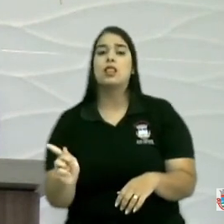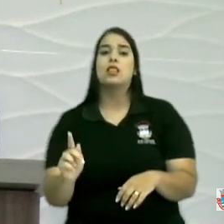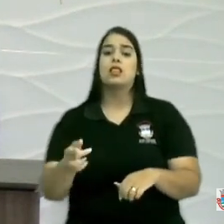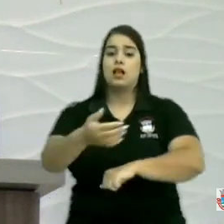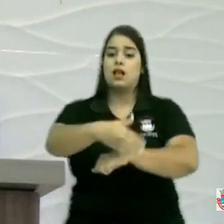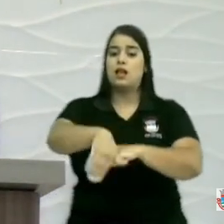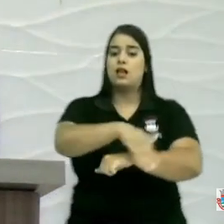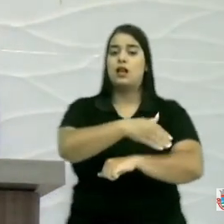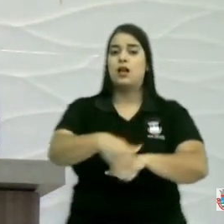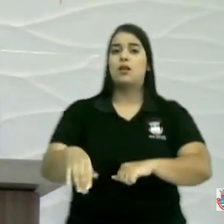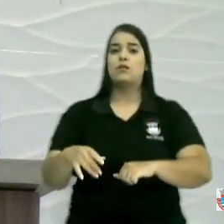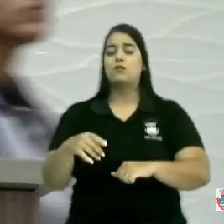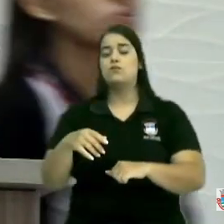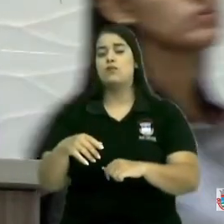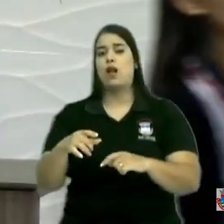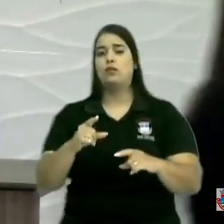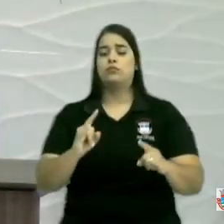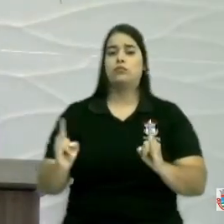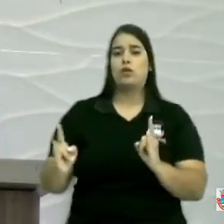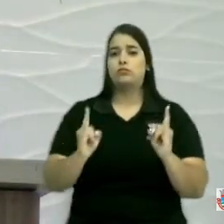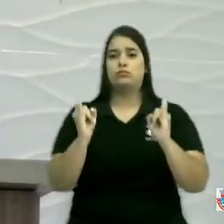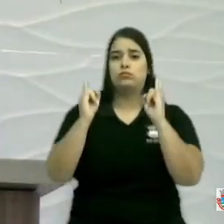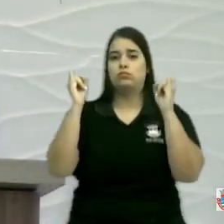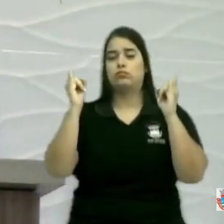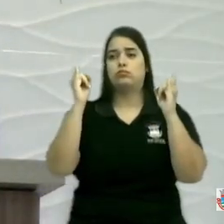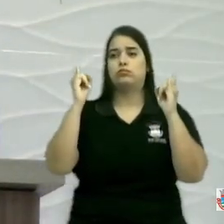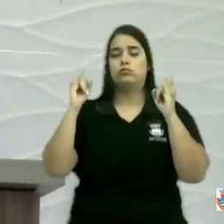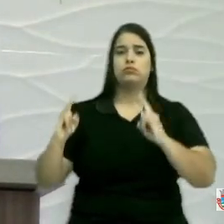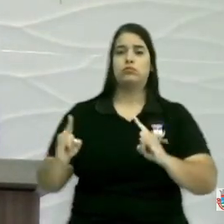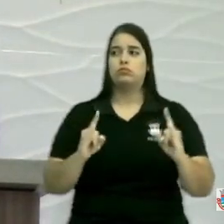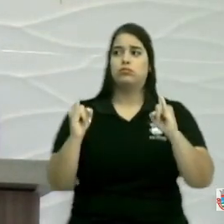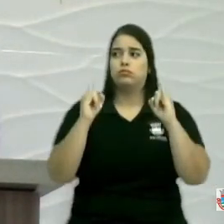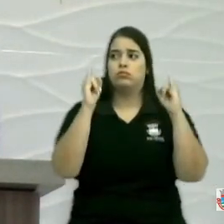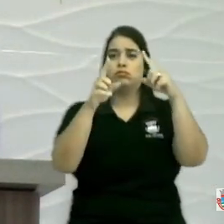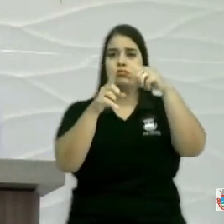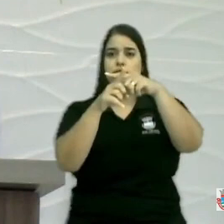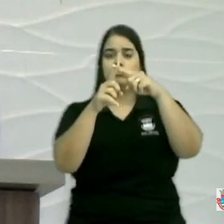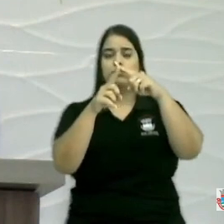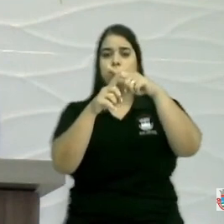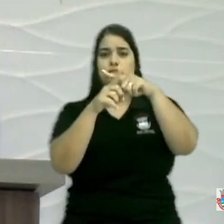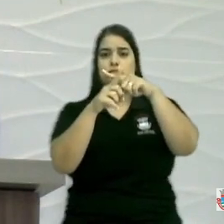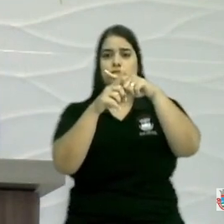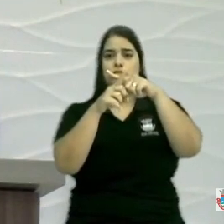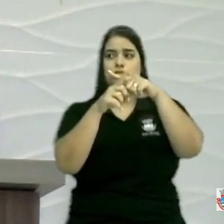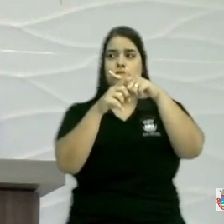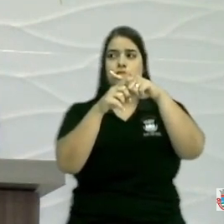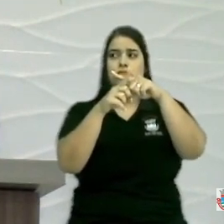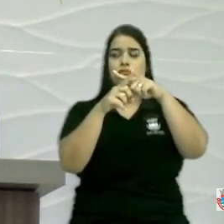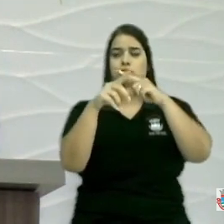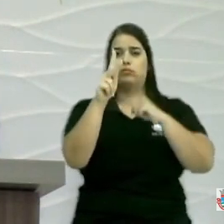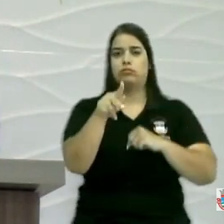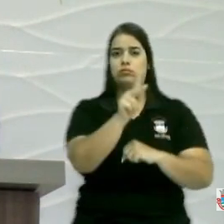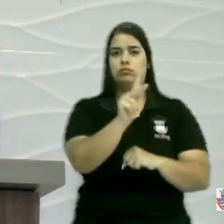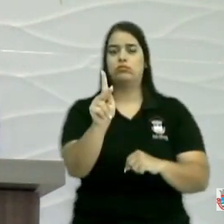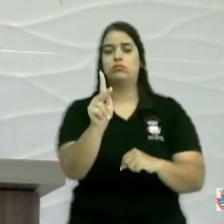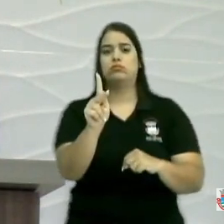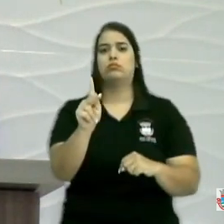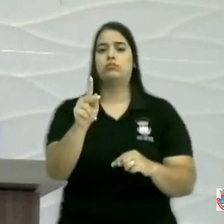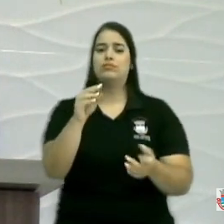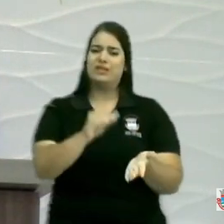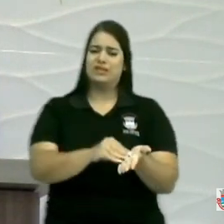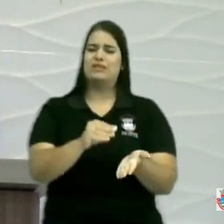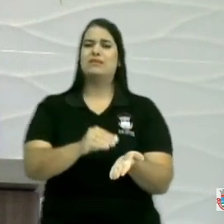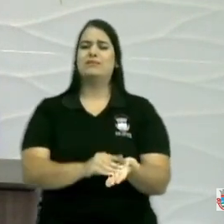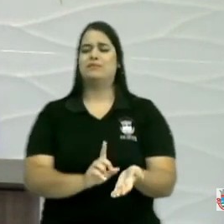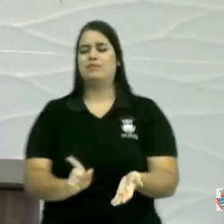o tempo que faz que as pessoas ali estão passando grande transtorno por falta de manutenção, né, da Compesa. É muito